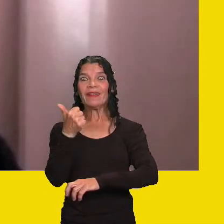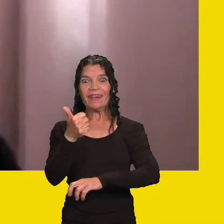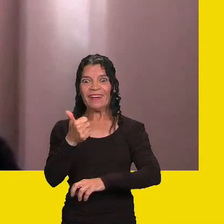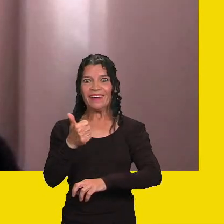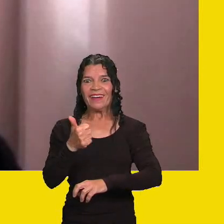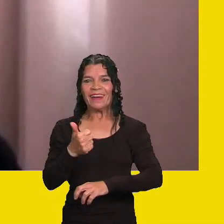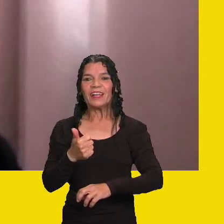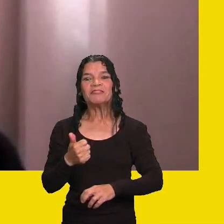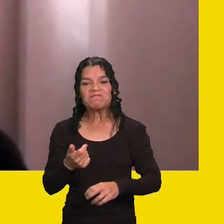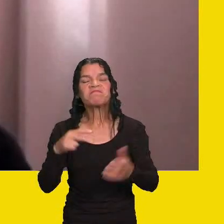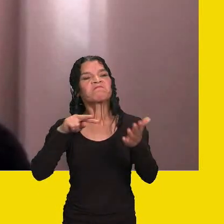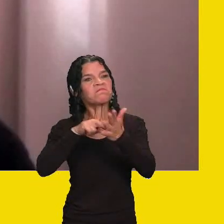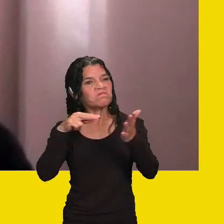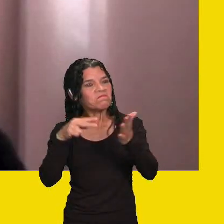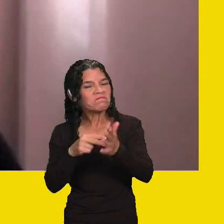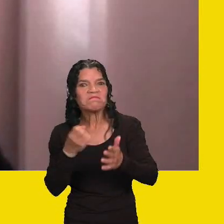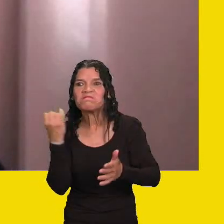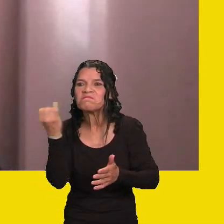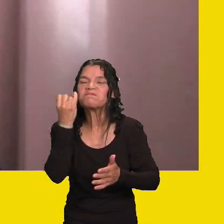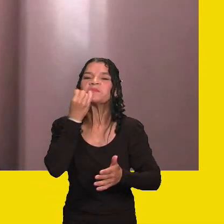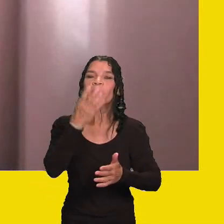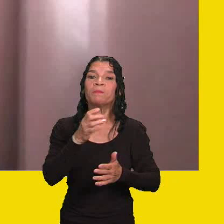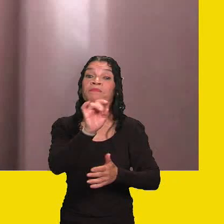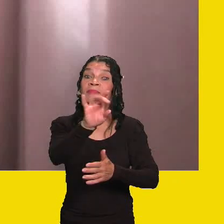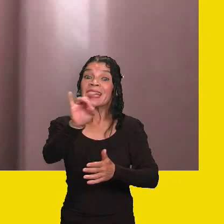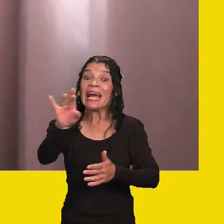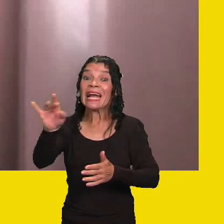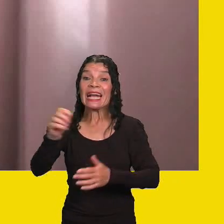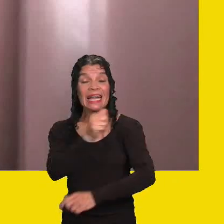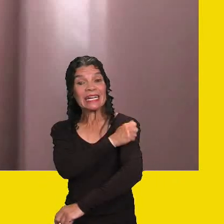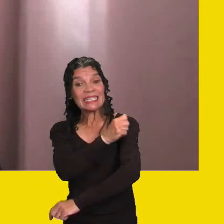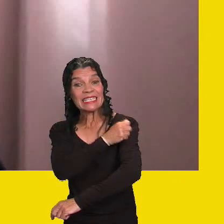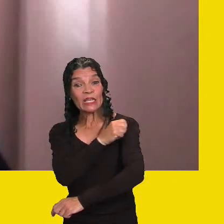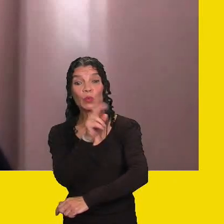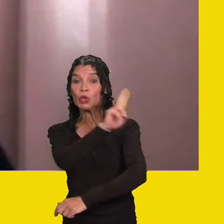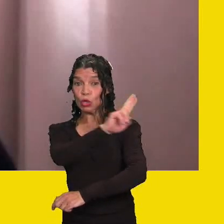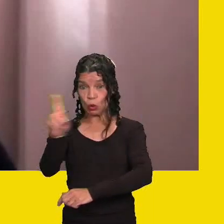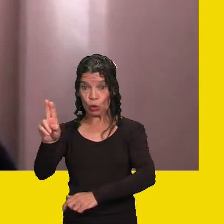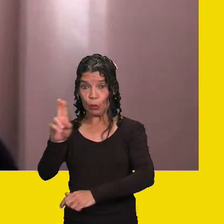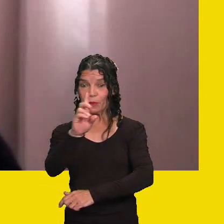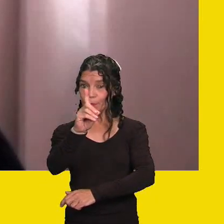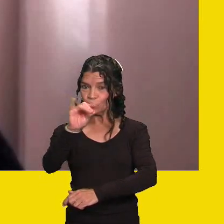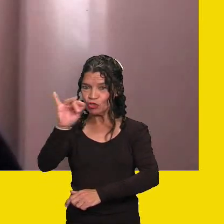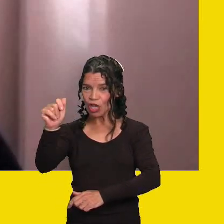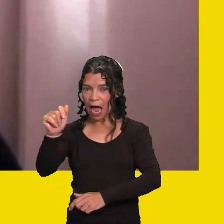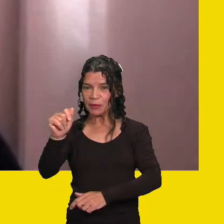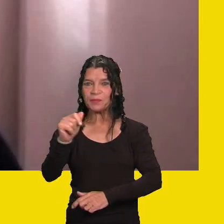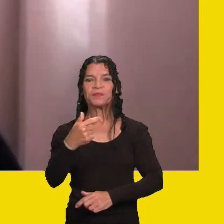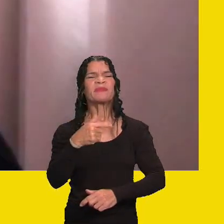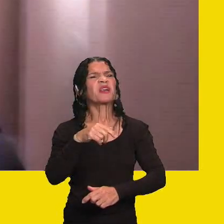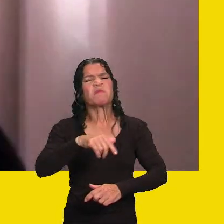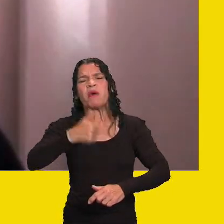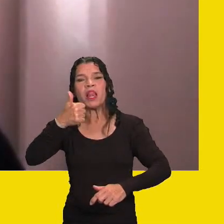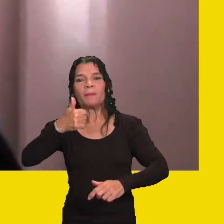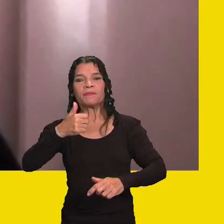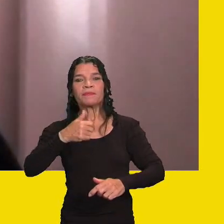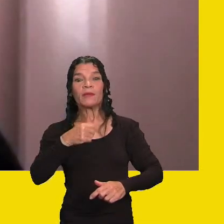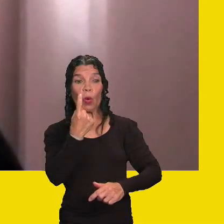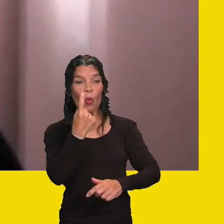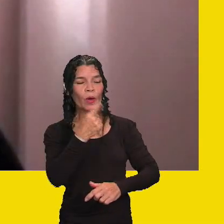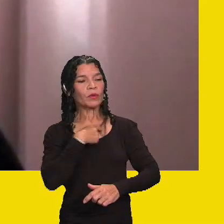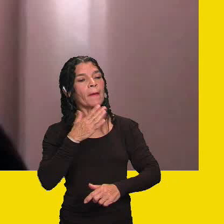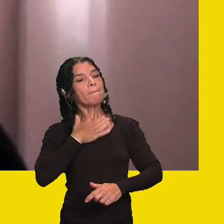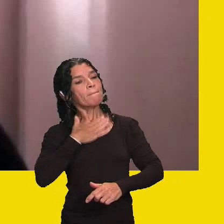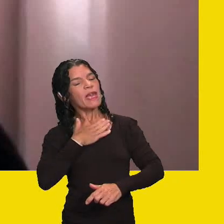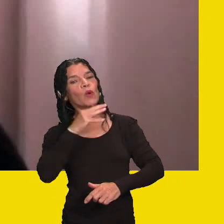muito significativa. Cada um nomeou o seu diário de uma forma que achava melhor. Um disse meu diário, colocou só meu